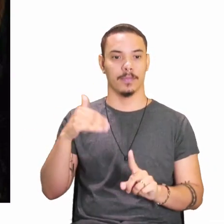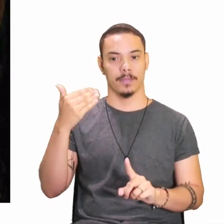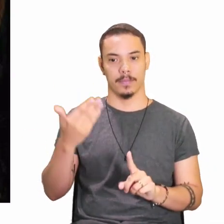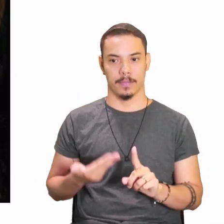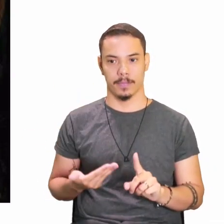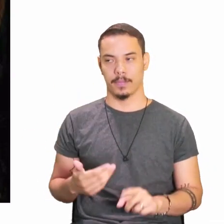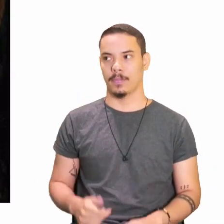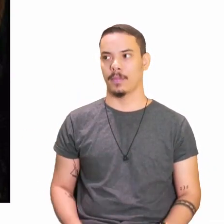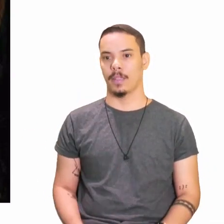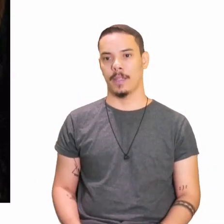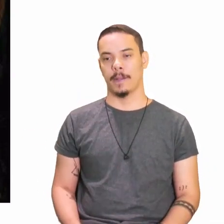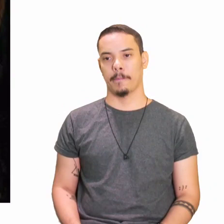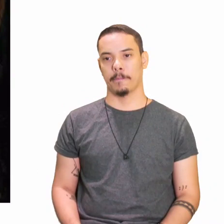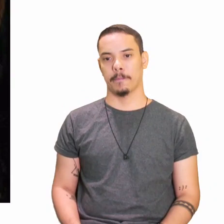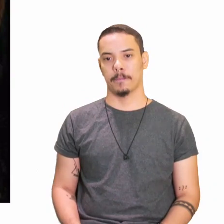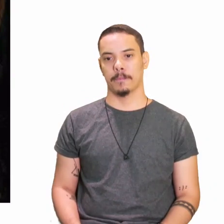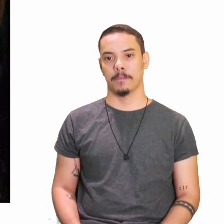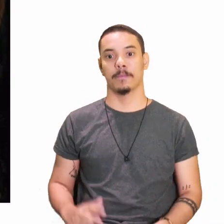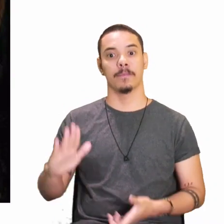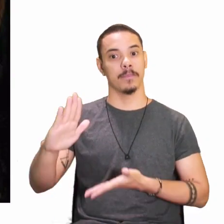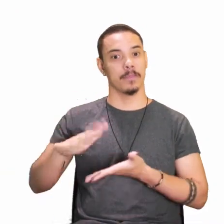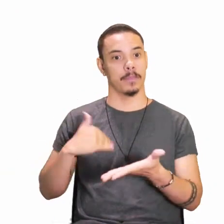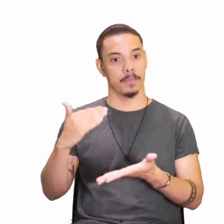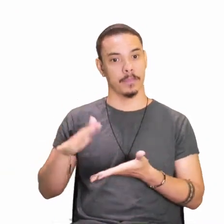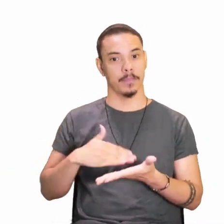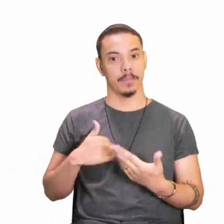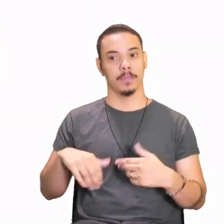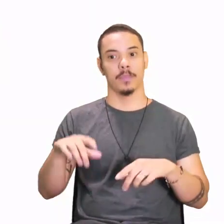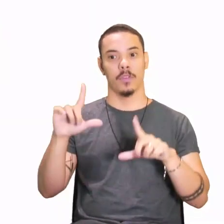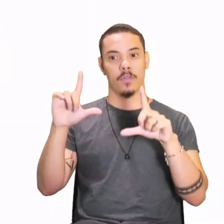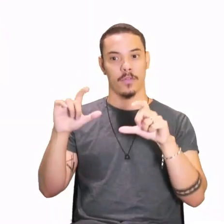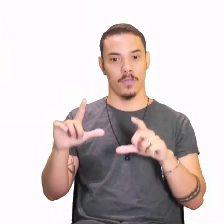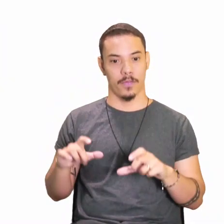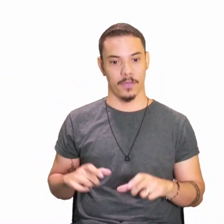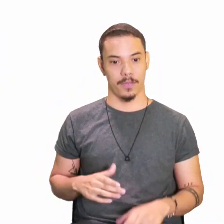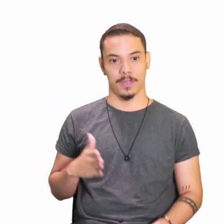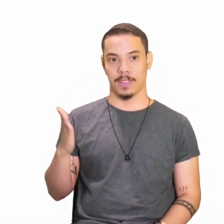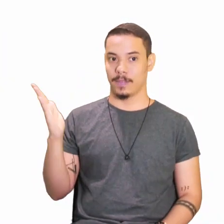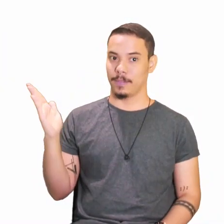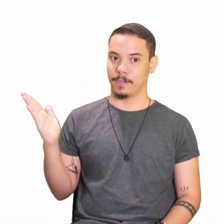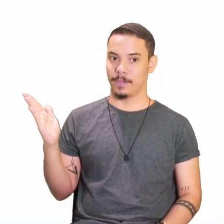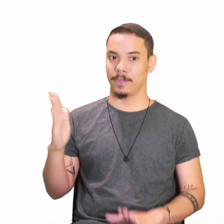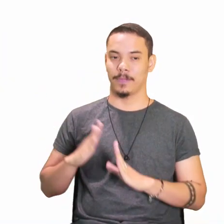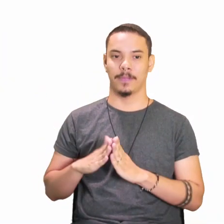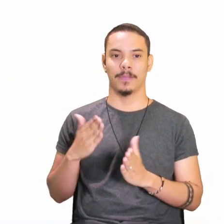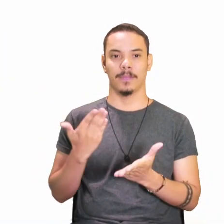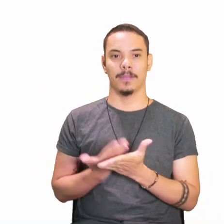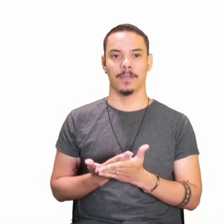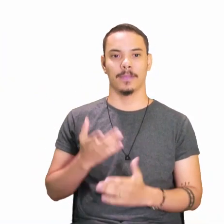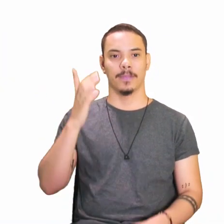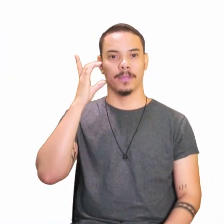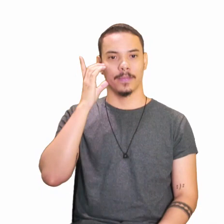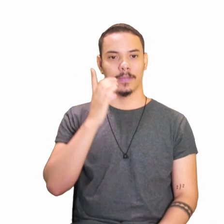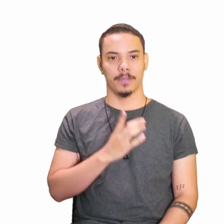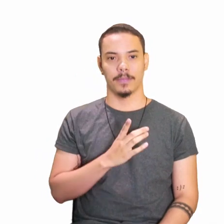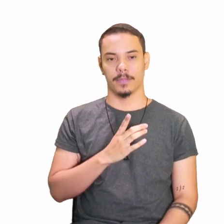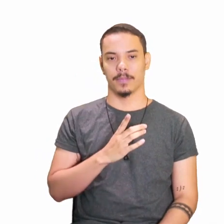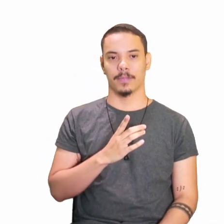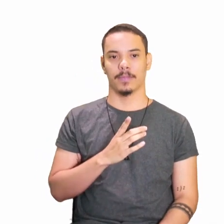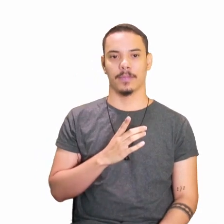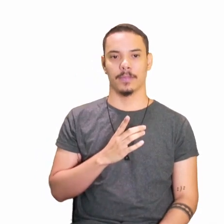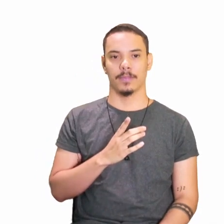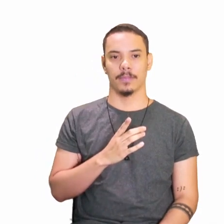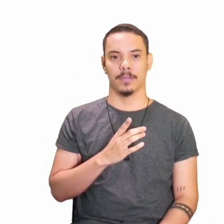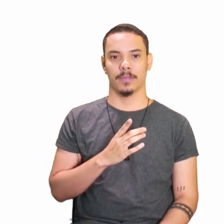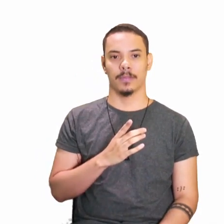agora que eles enviaram as fotos temos aqui é da escola Dom João